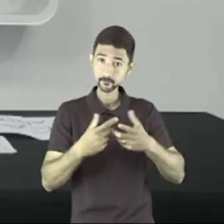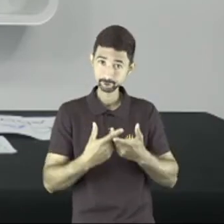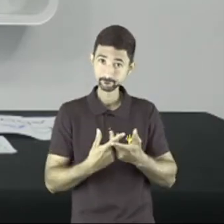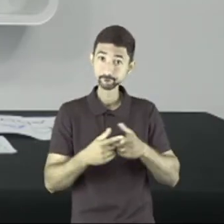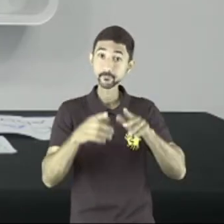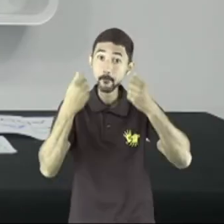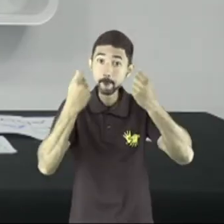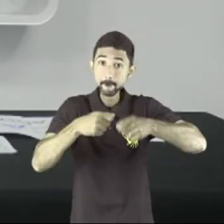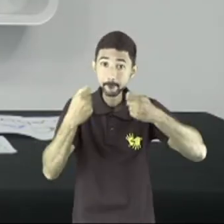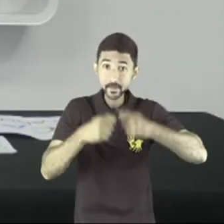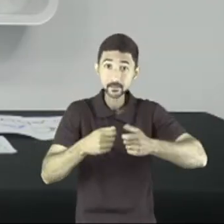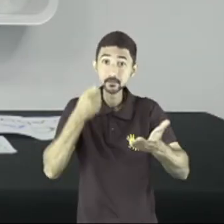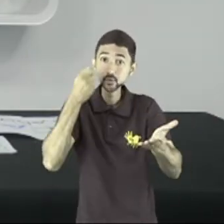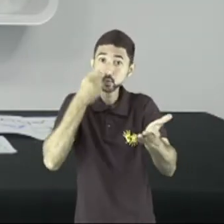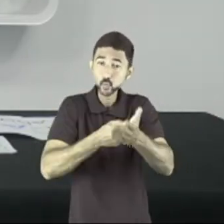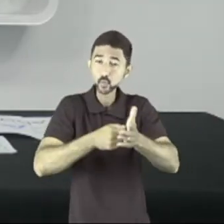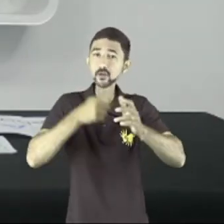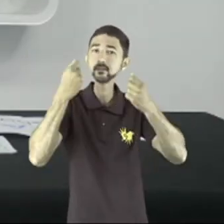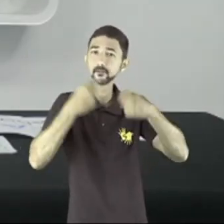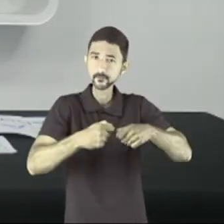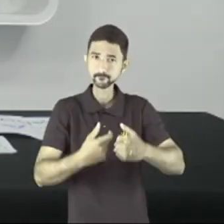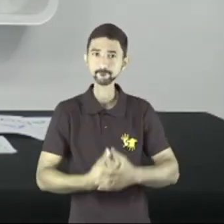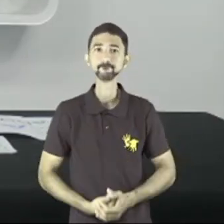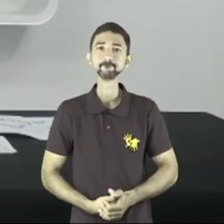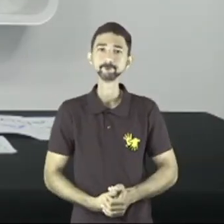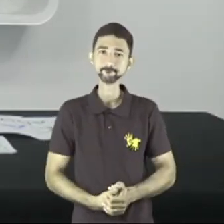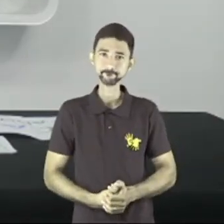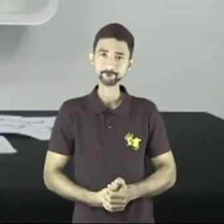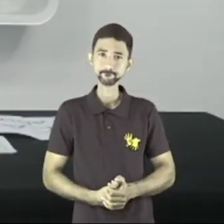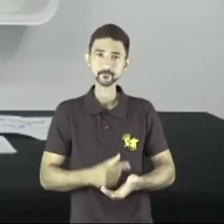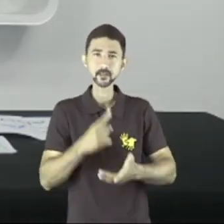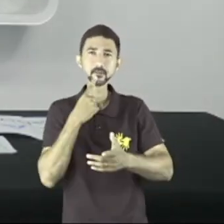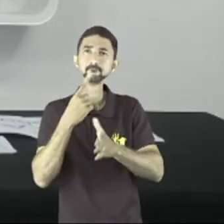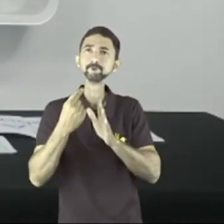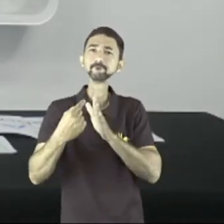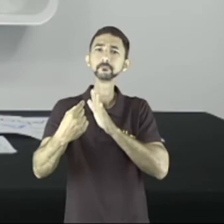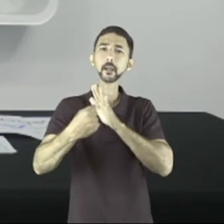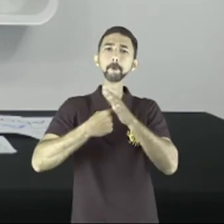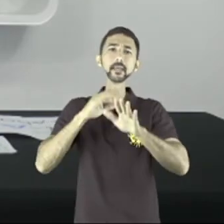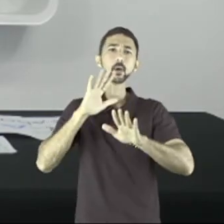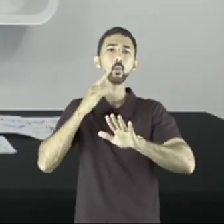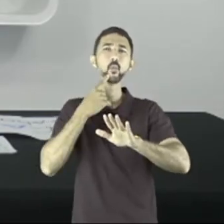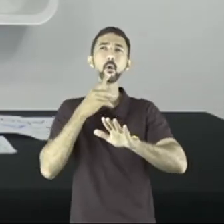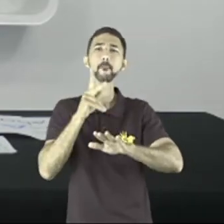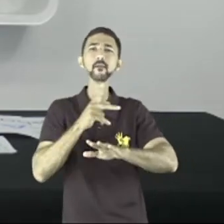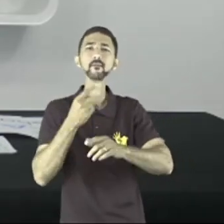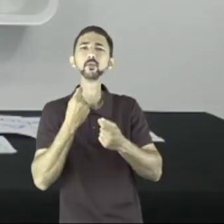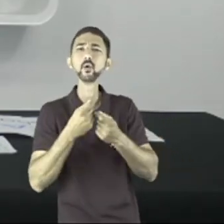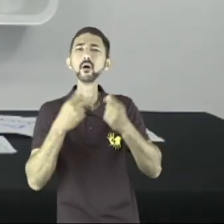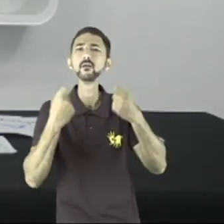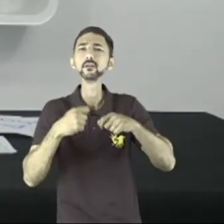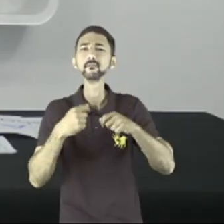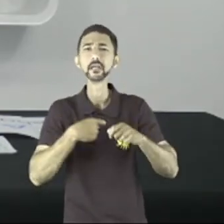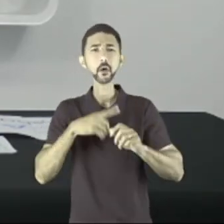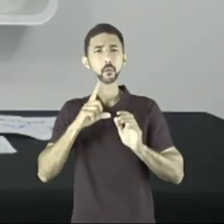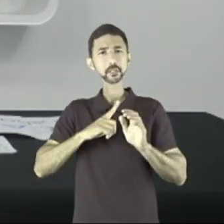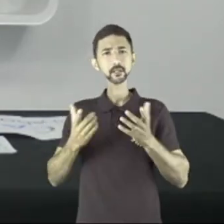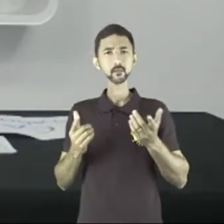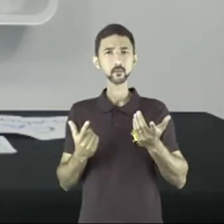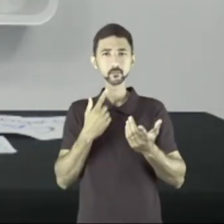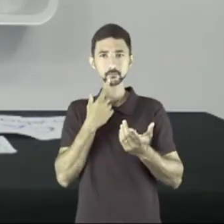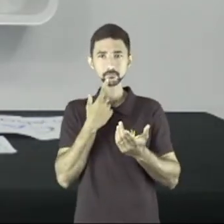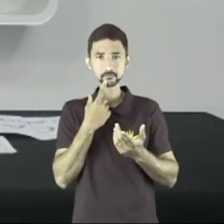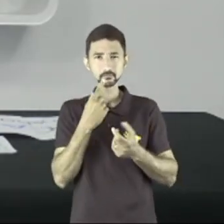que você também cumpre com os seus deveres. E aí, se você me perguntar assim, professora, quais são os deveres que eu tenho?